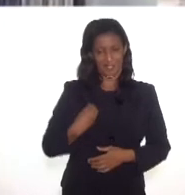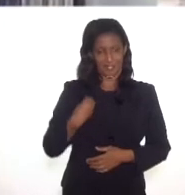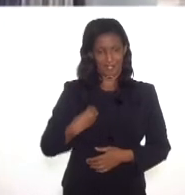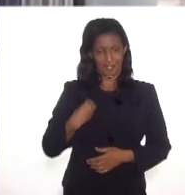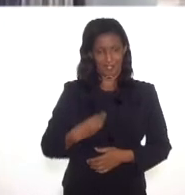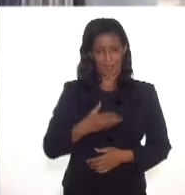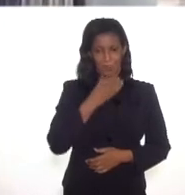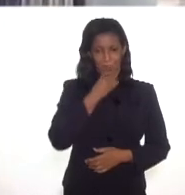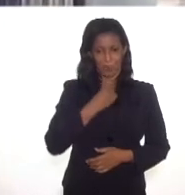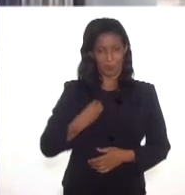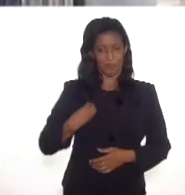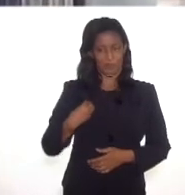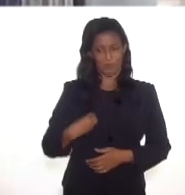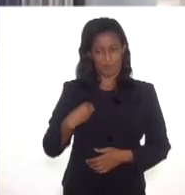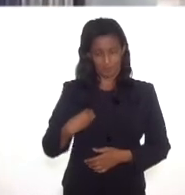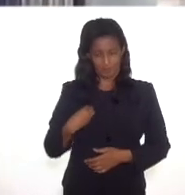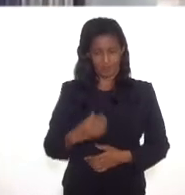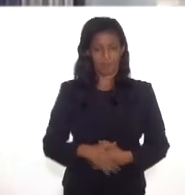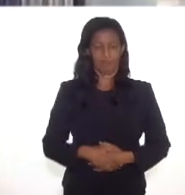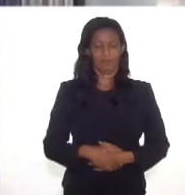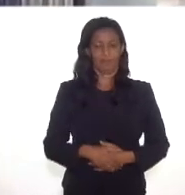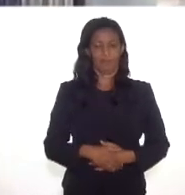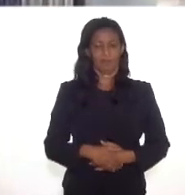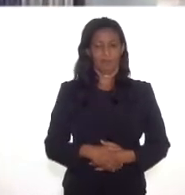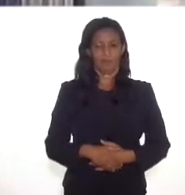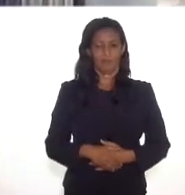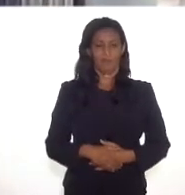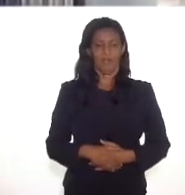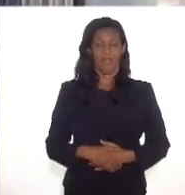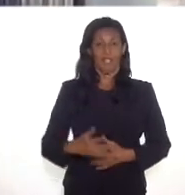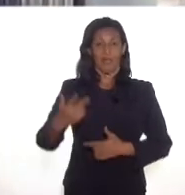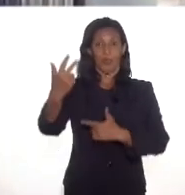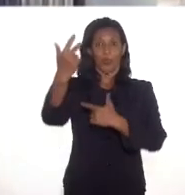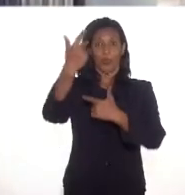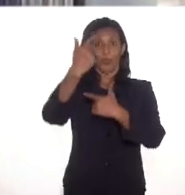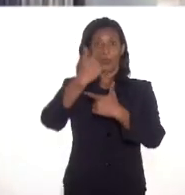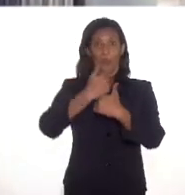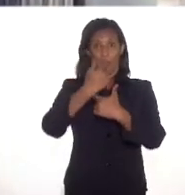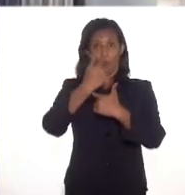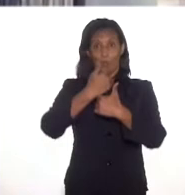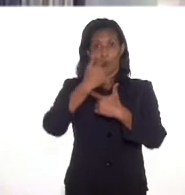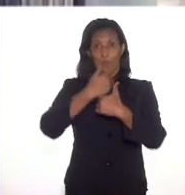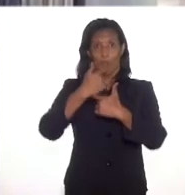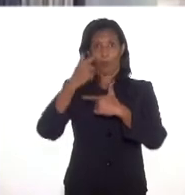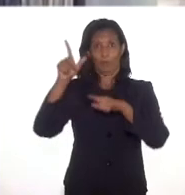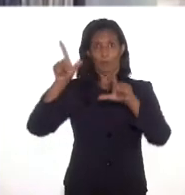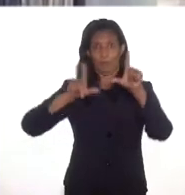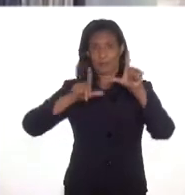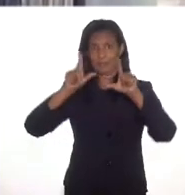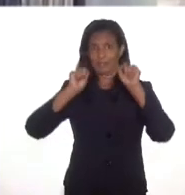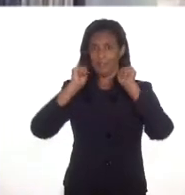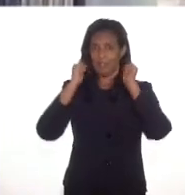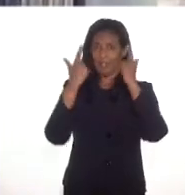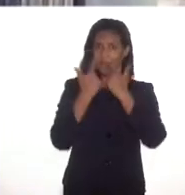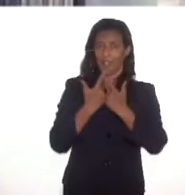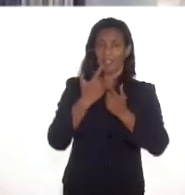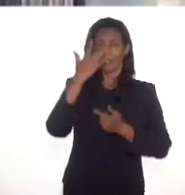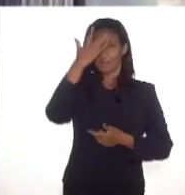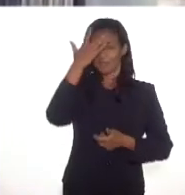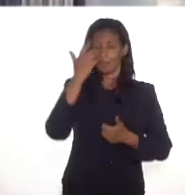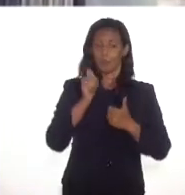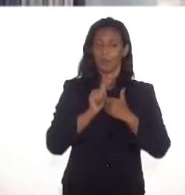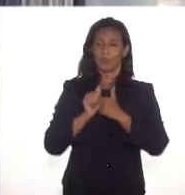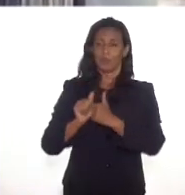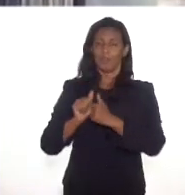presentes, servidores da Assembleia, aqueles que nos assistem pela TV Alerj e aqueles que nos acompanham pelas